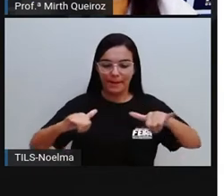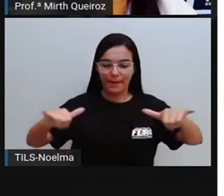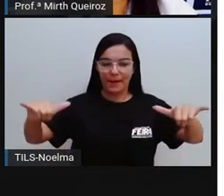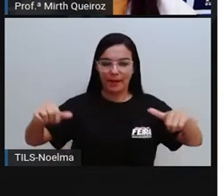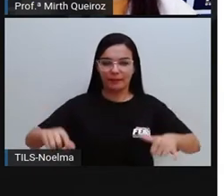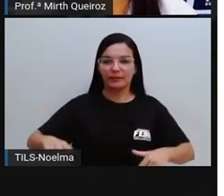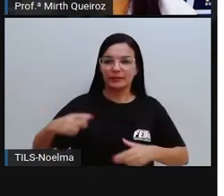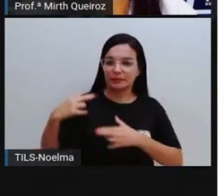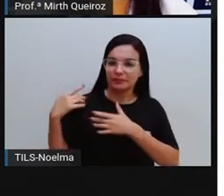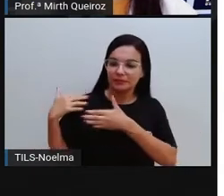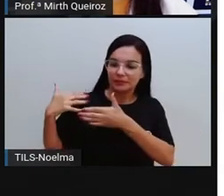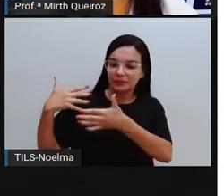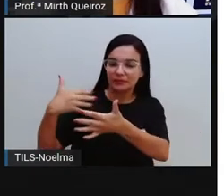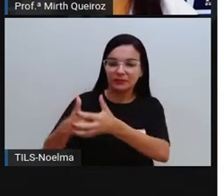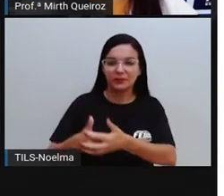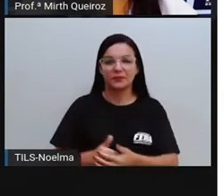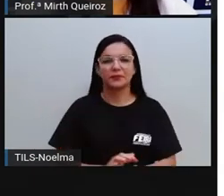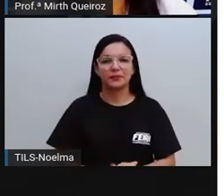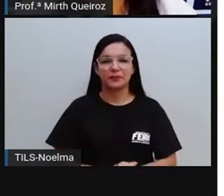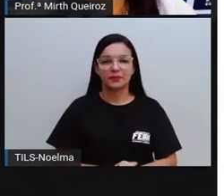dessas regiões.